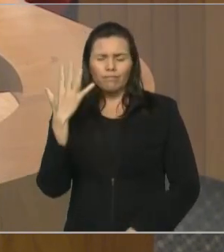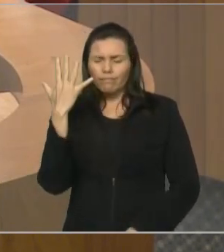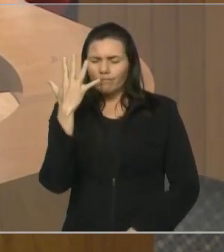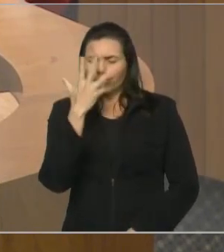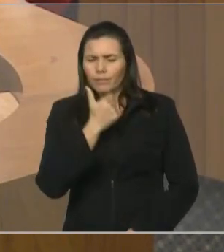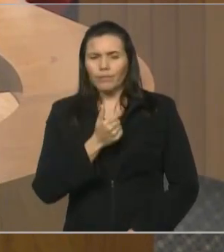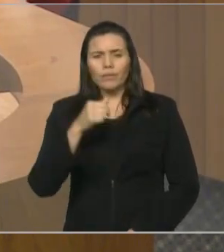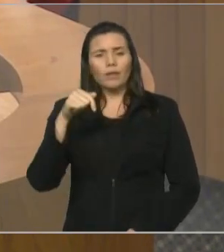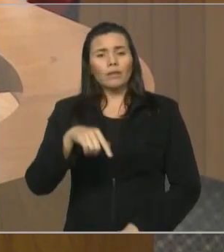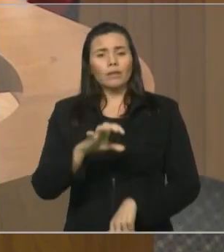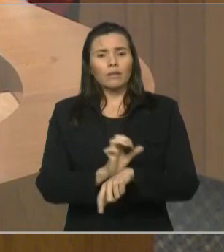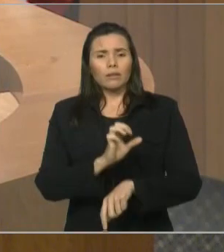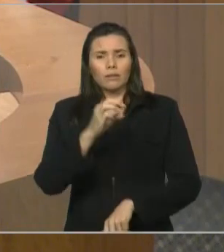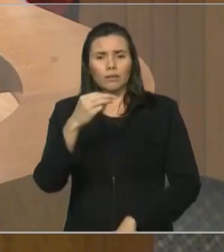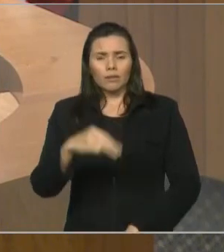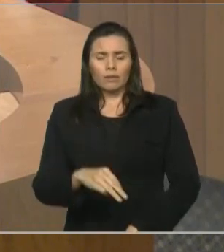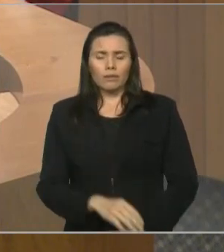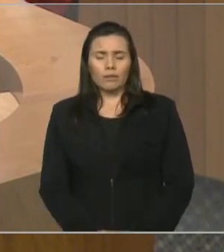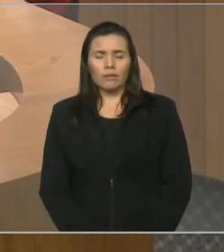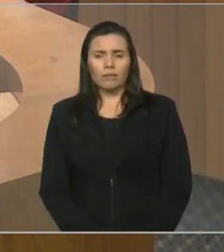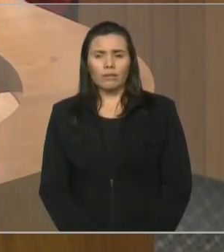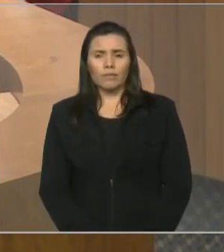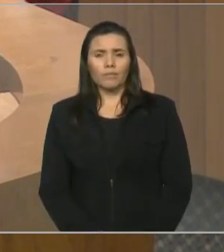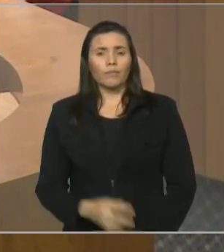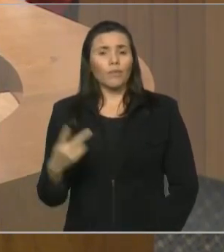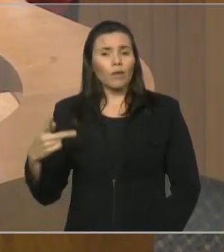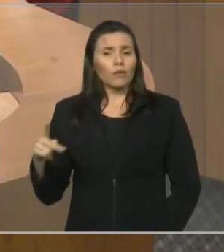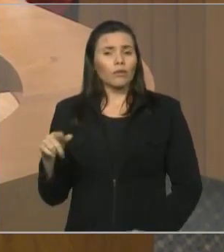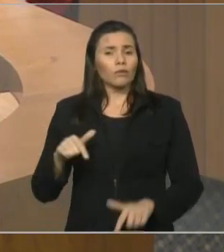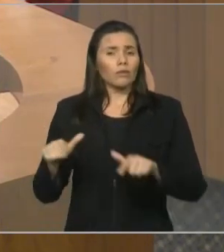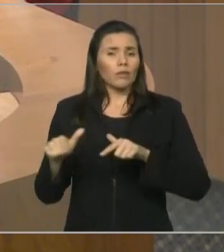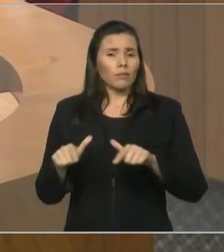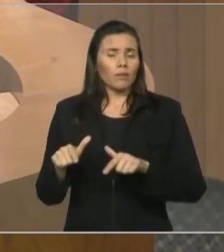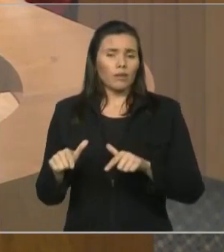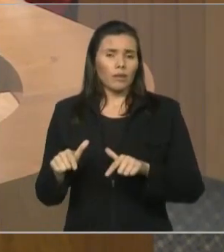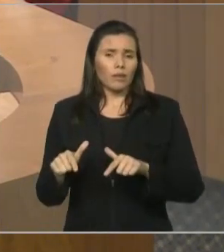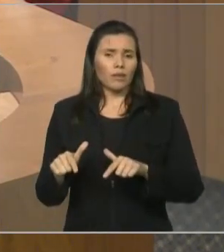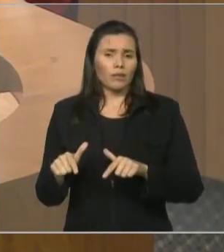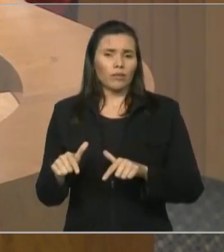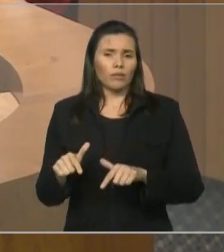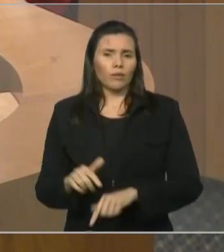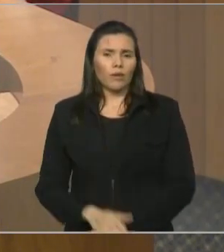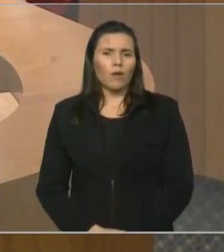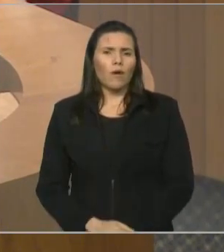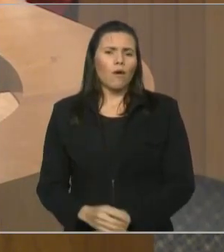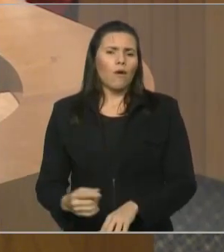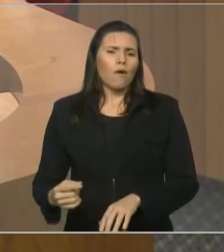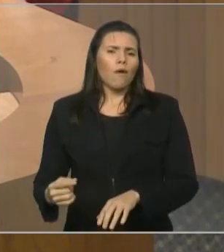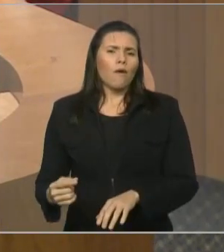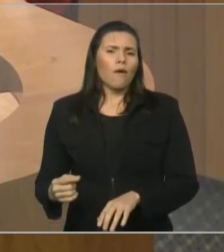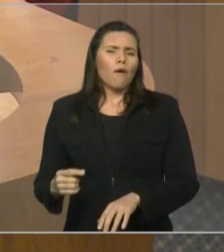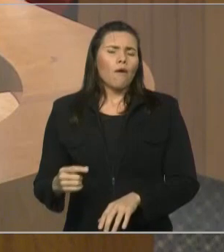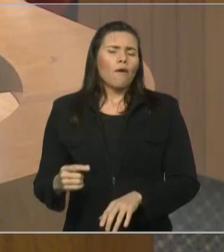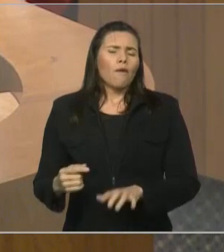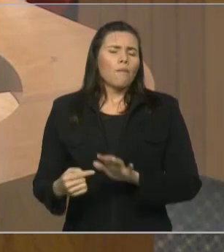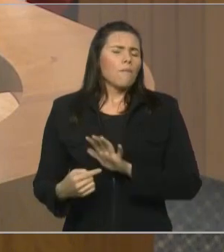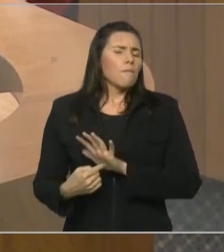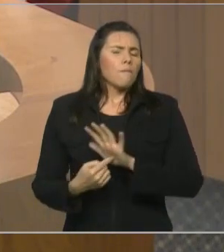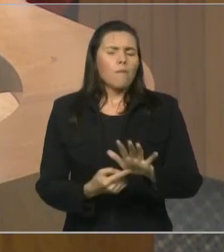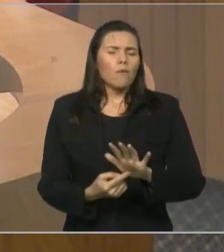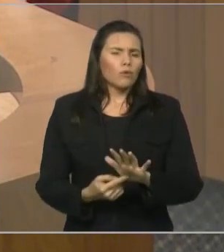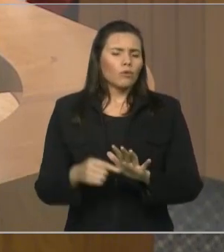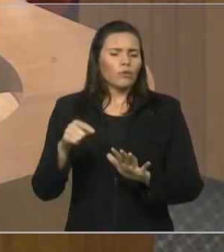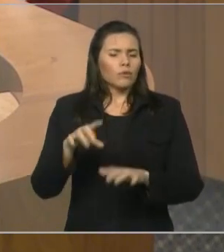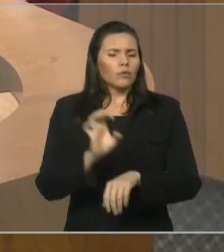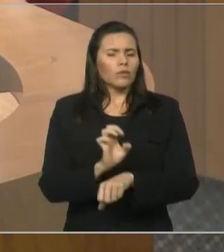o trabalho que fez lhe trouxe o resultado de uma reeleição